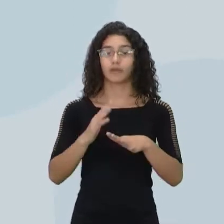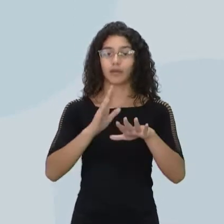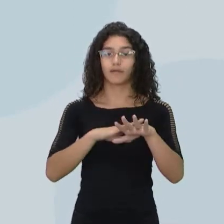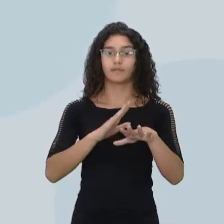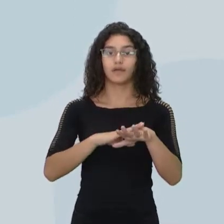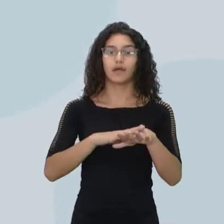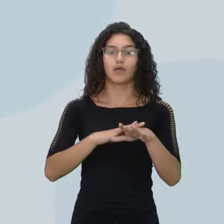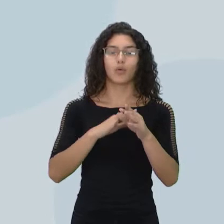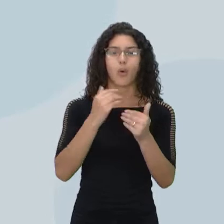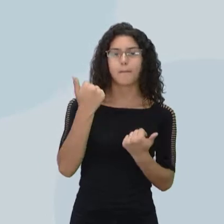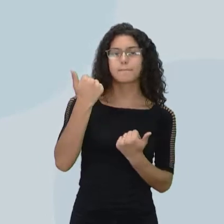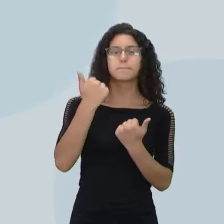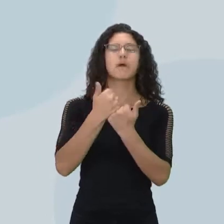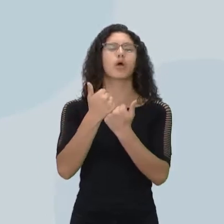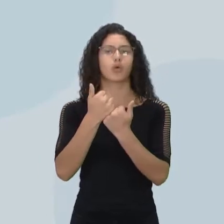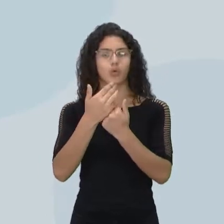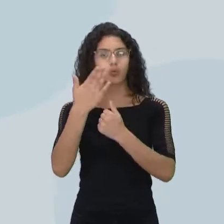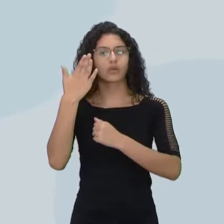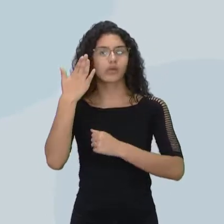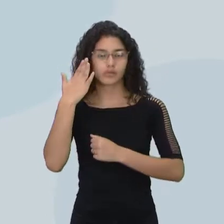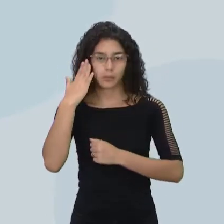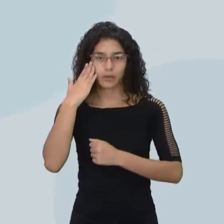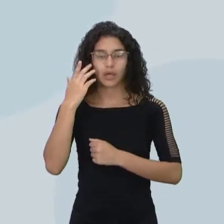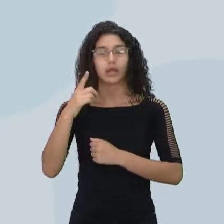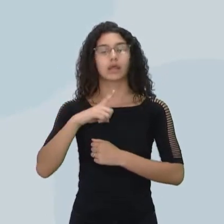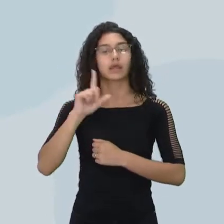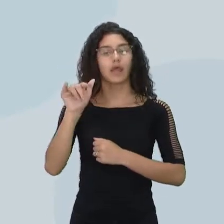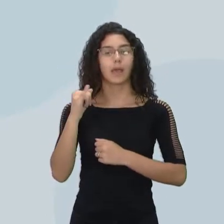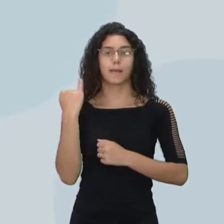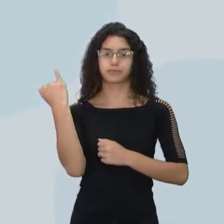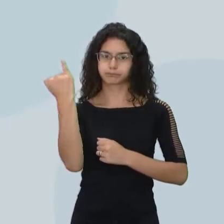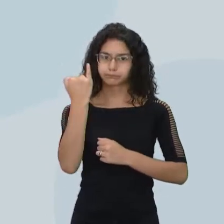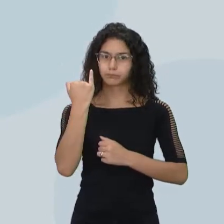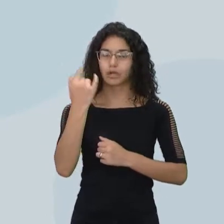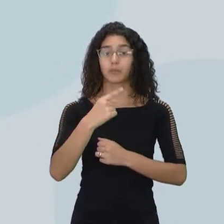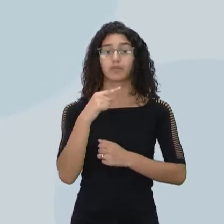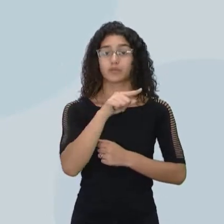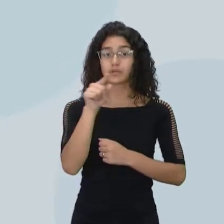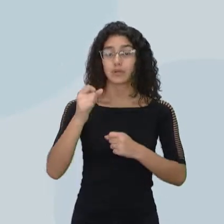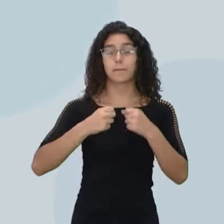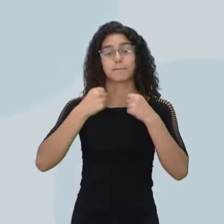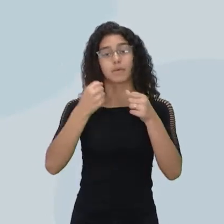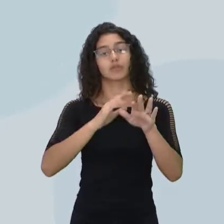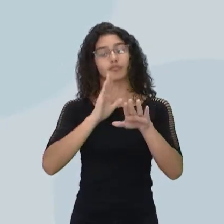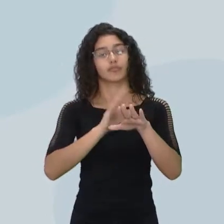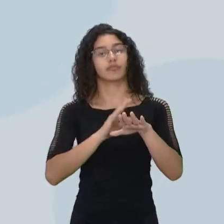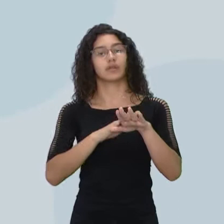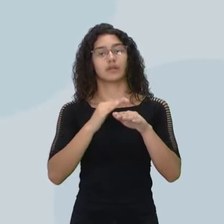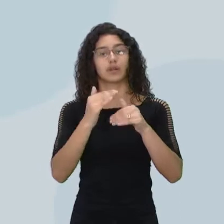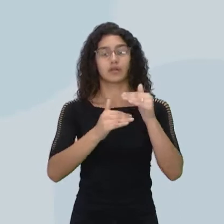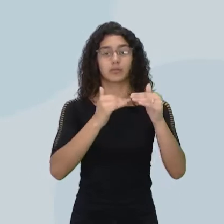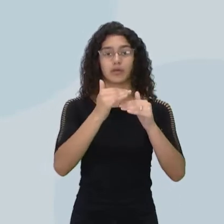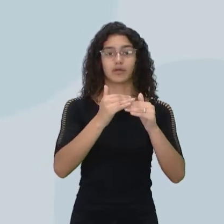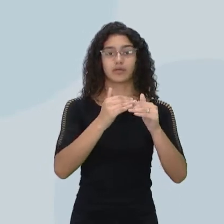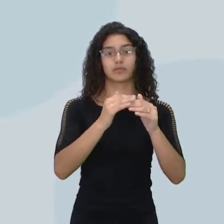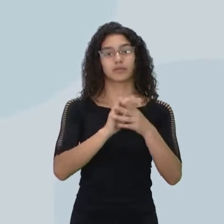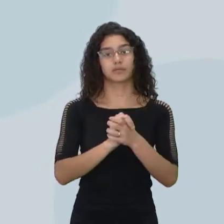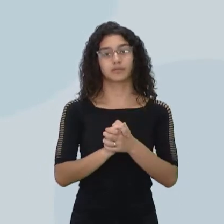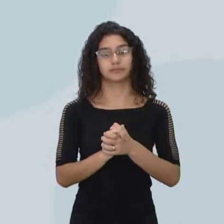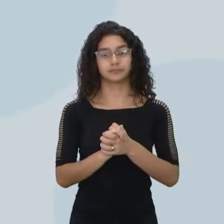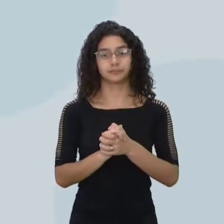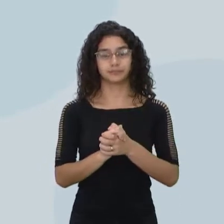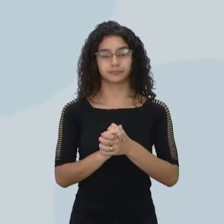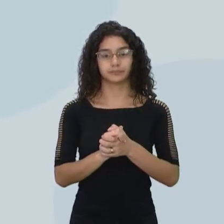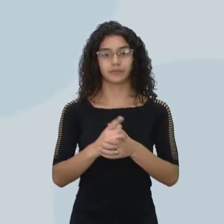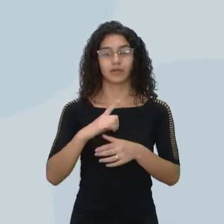sustentação de saberes que vão ser fundamentais para que vocês possam produzir nas próximas etapas. O